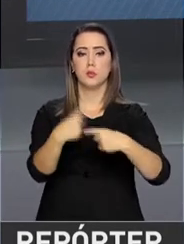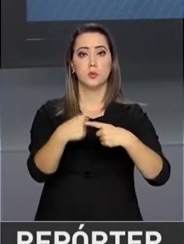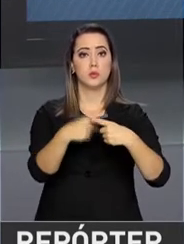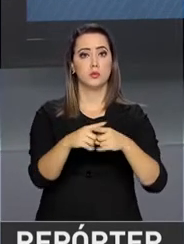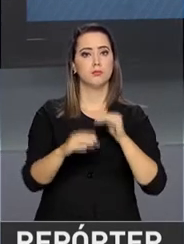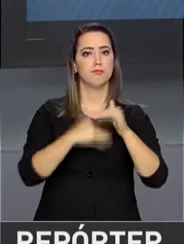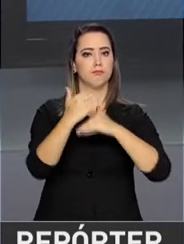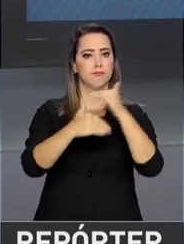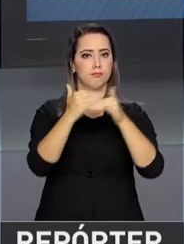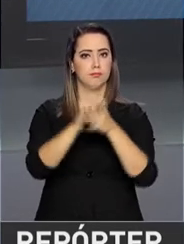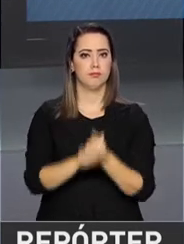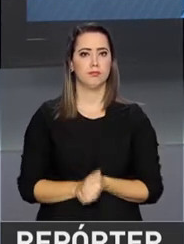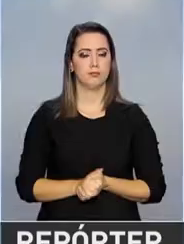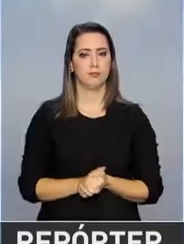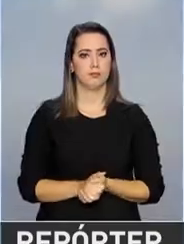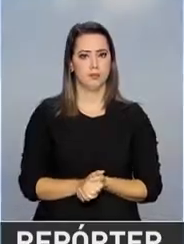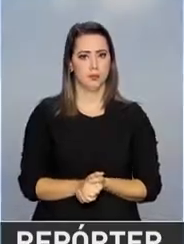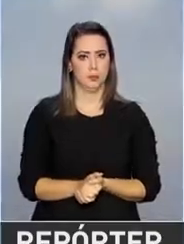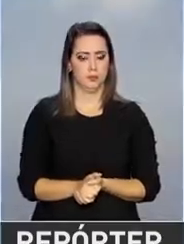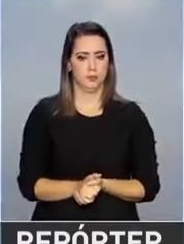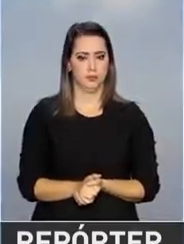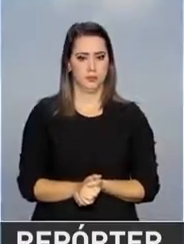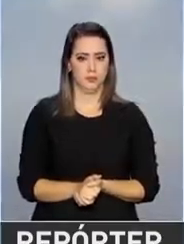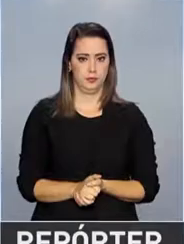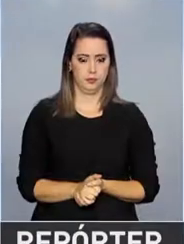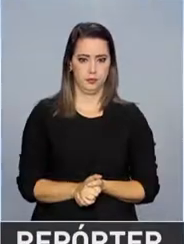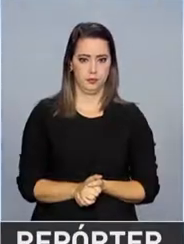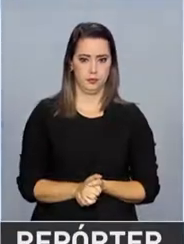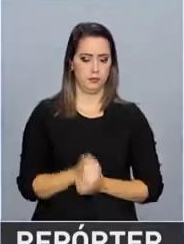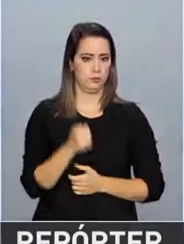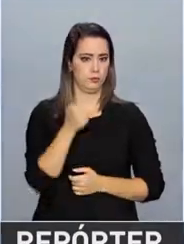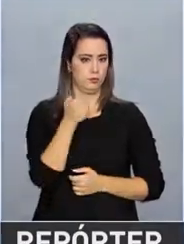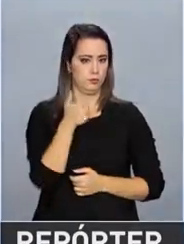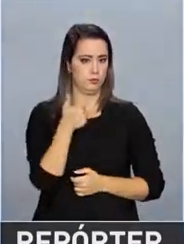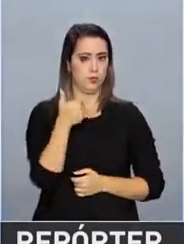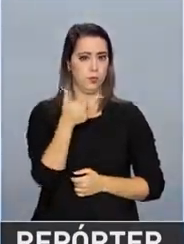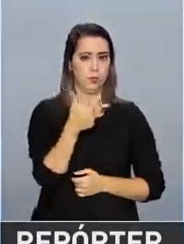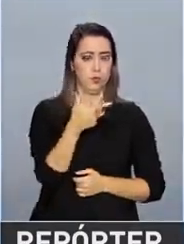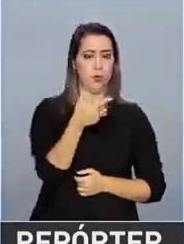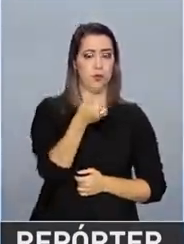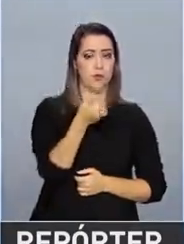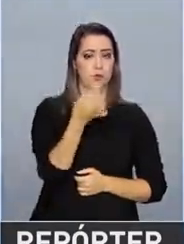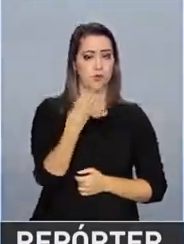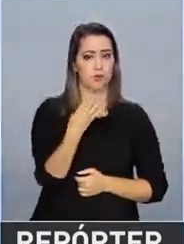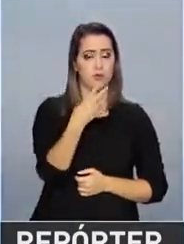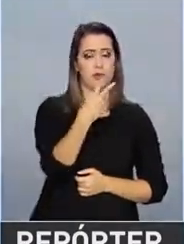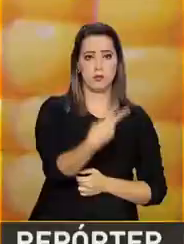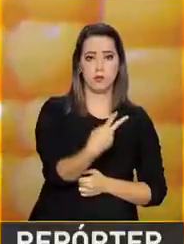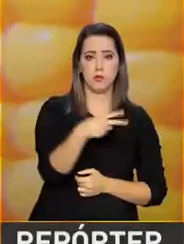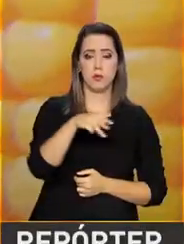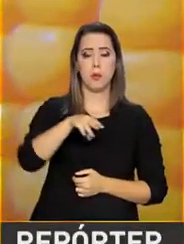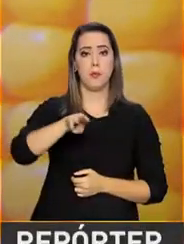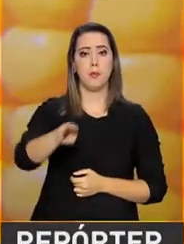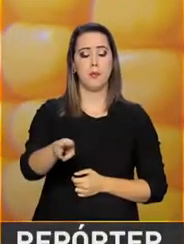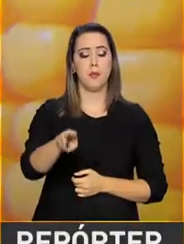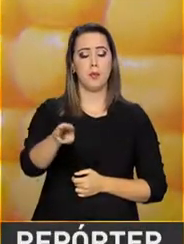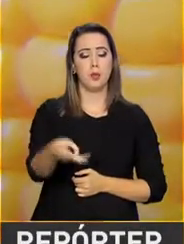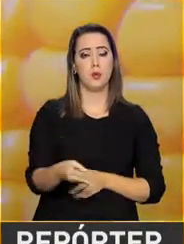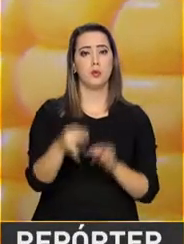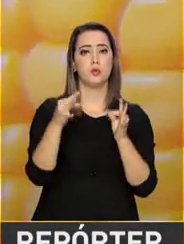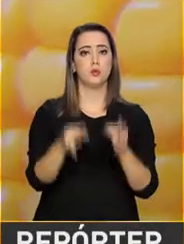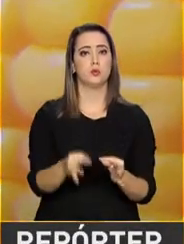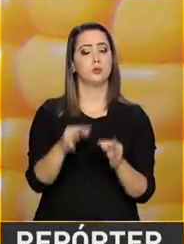para esse crescimento quase duzentos e quarenta e dois milhões de toneladas esta estimativa